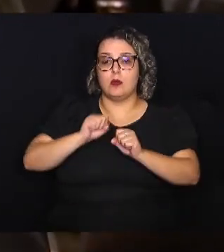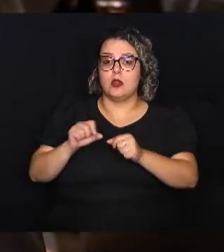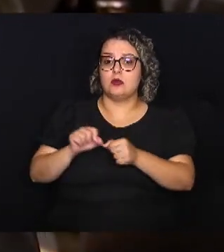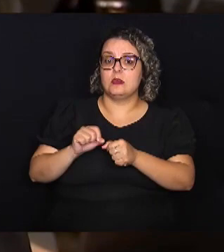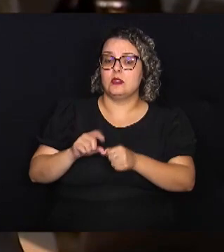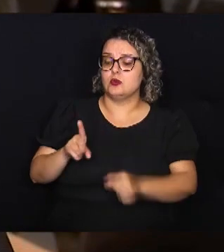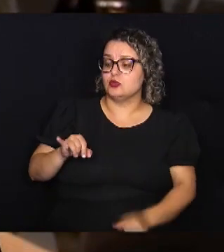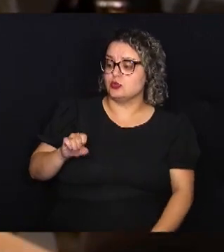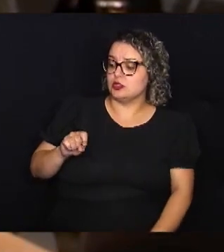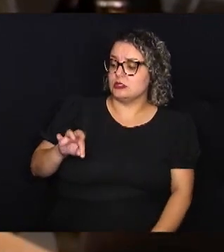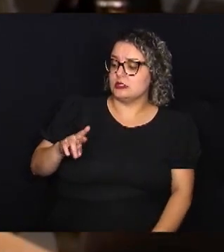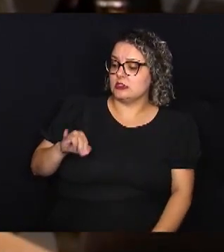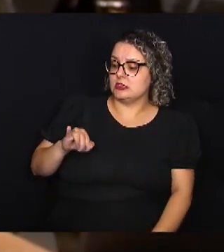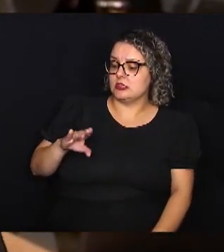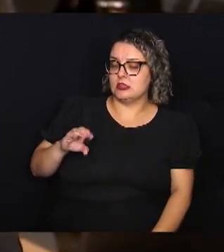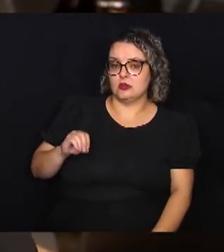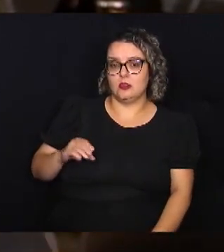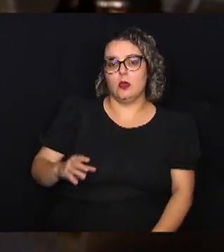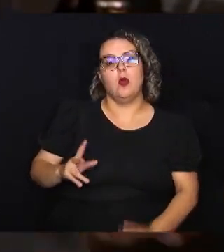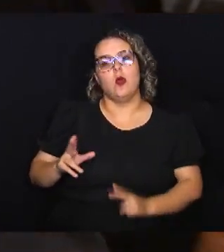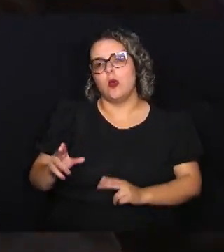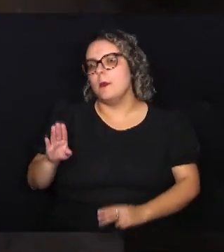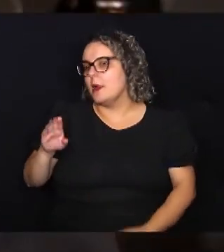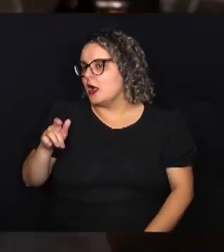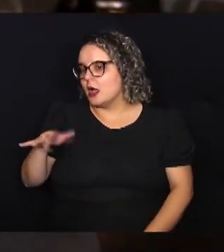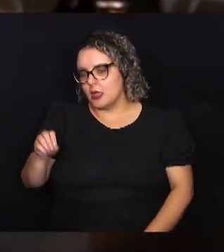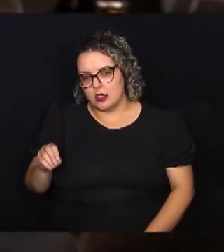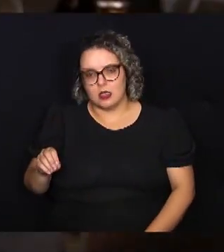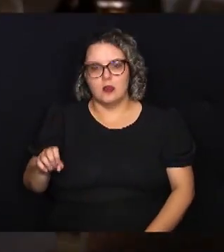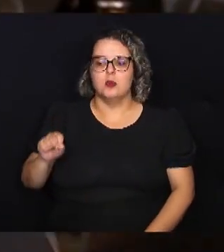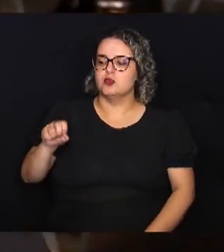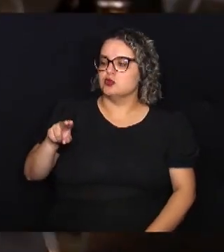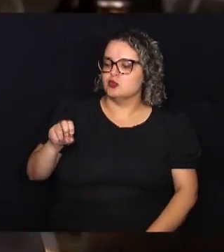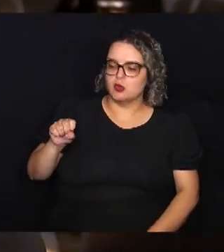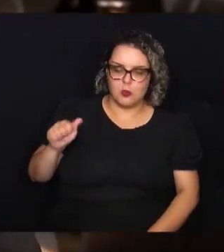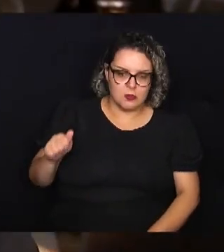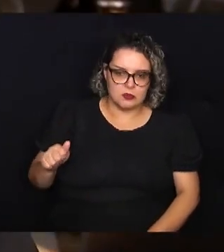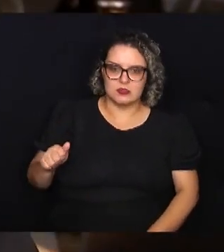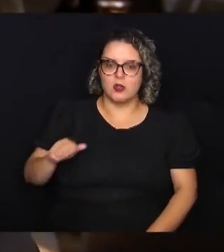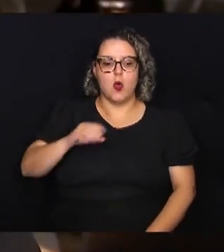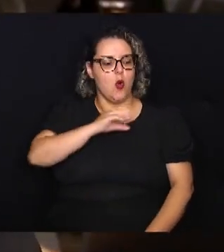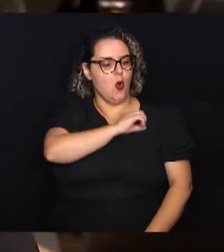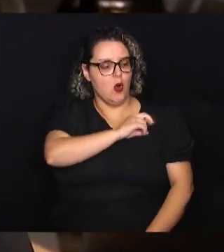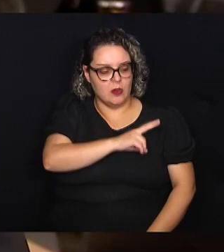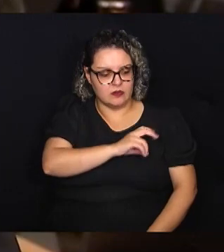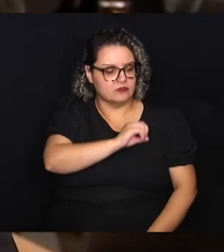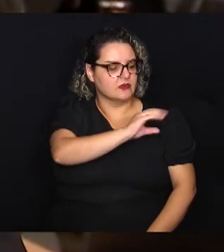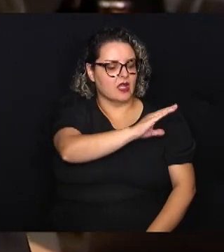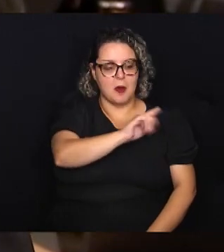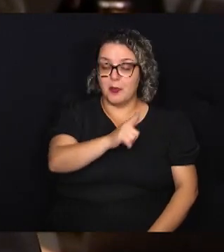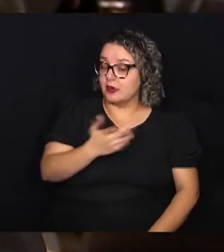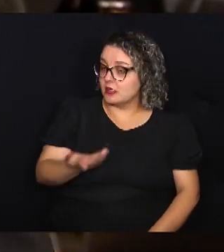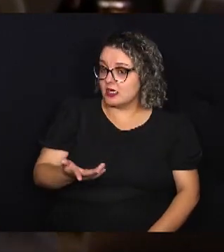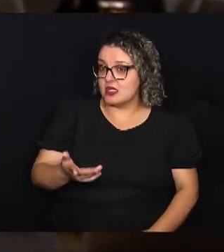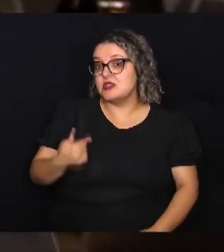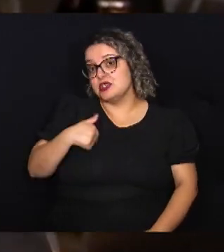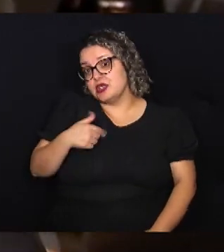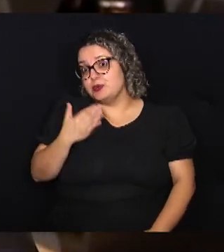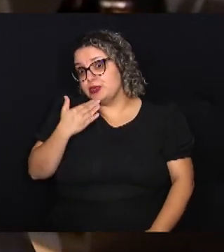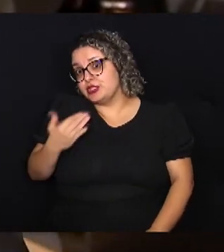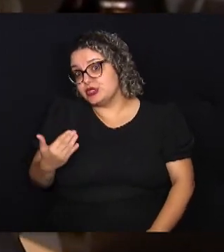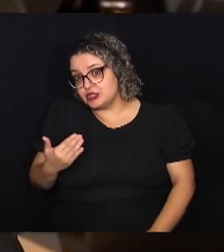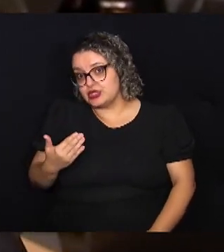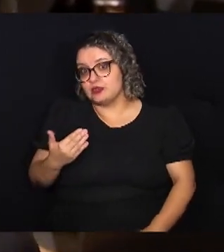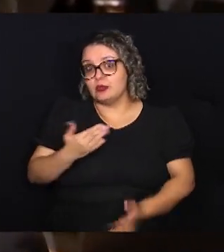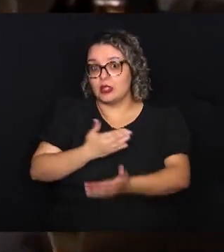distrito de Viracopos, assim como tem em Barão Geraldo, em Souza, distrito do Ouro Verde, distrito do Campo Grande. Então eu protocolei para o